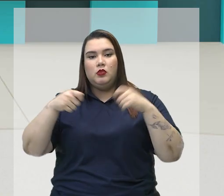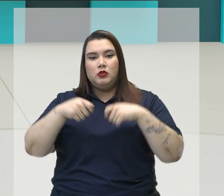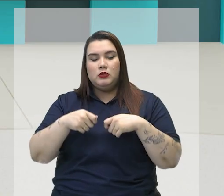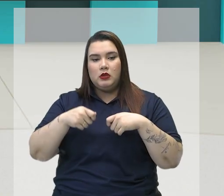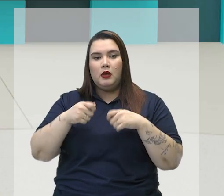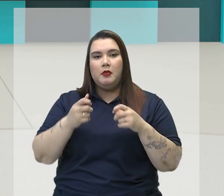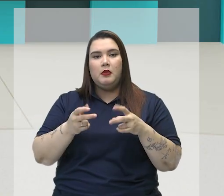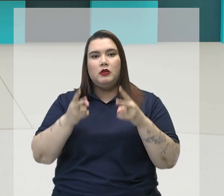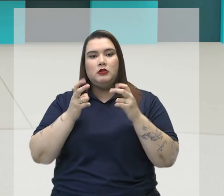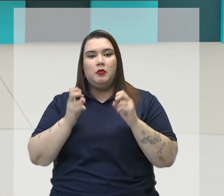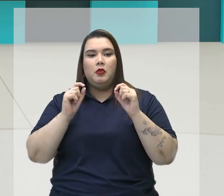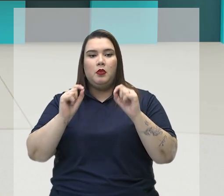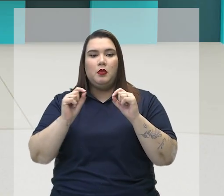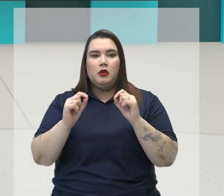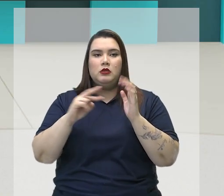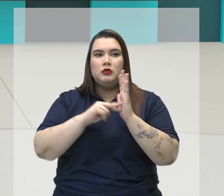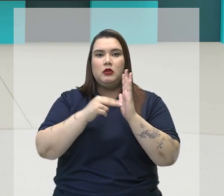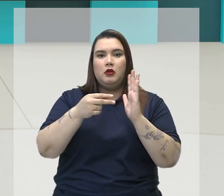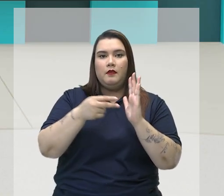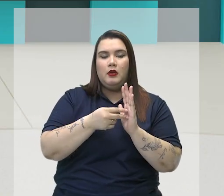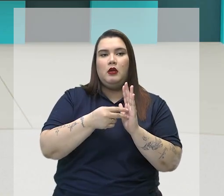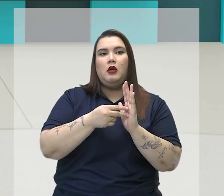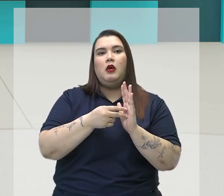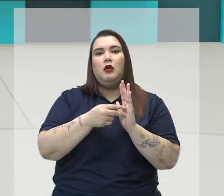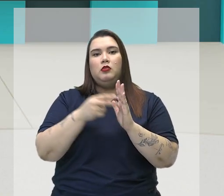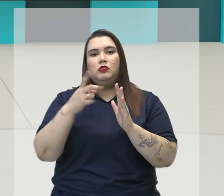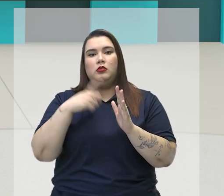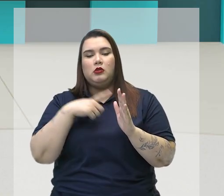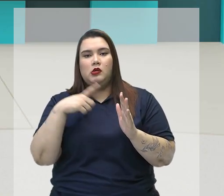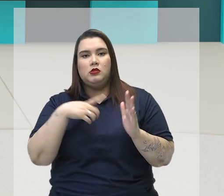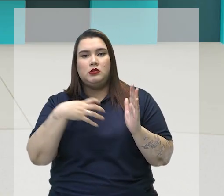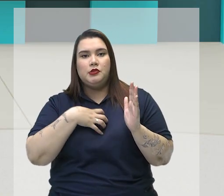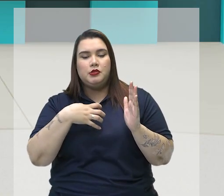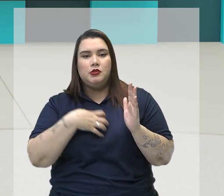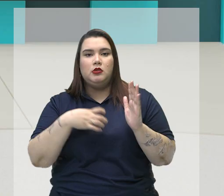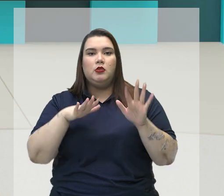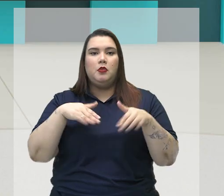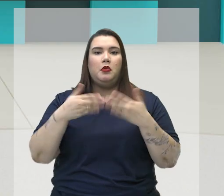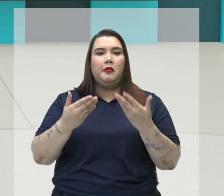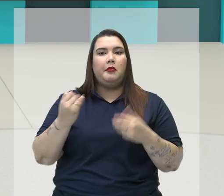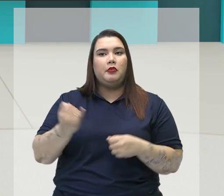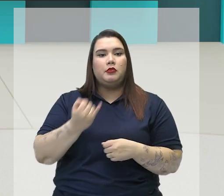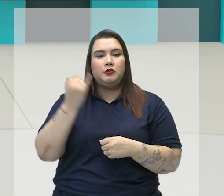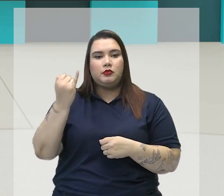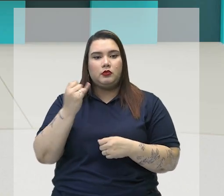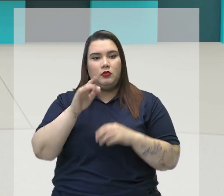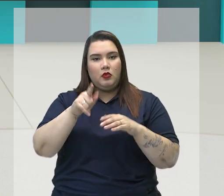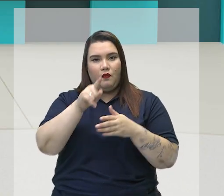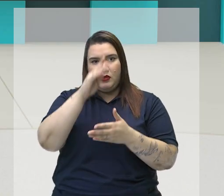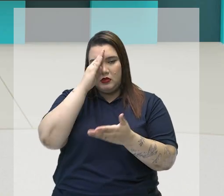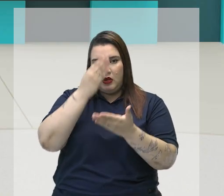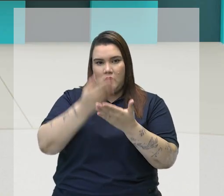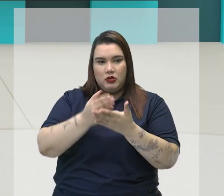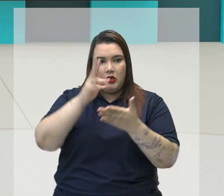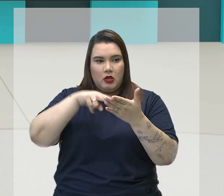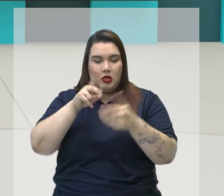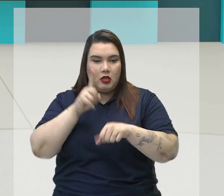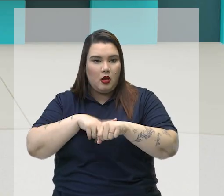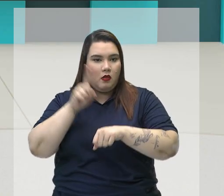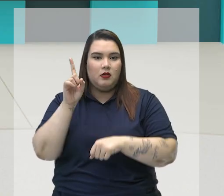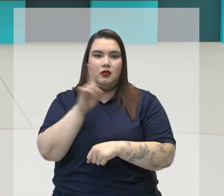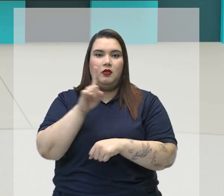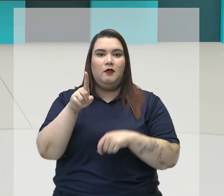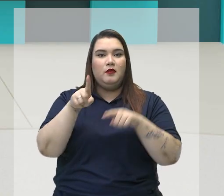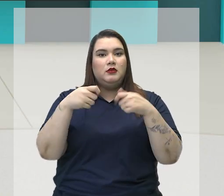faz sentido, o que era importante. E nunca acredite em algo que você leu e viu de primeira.